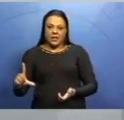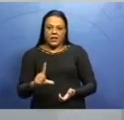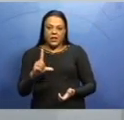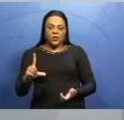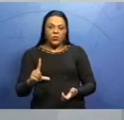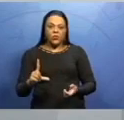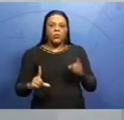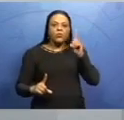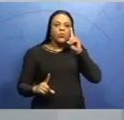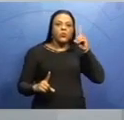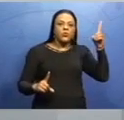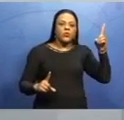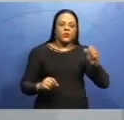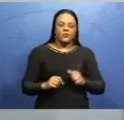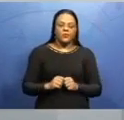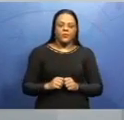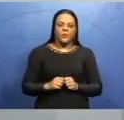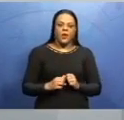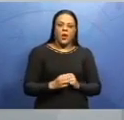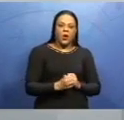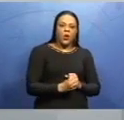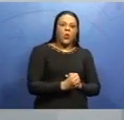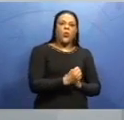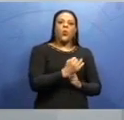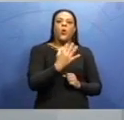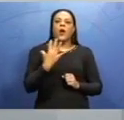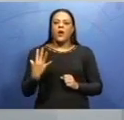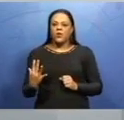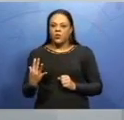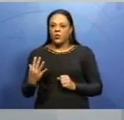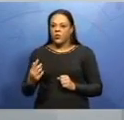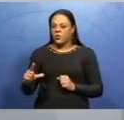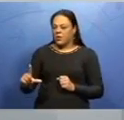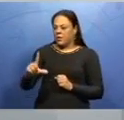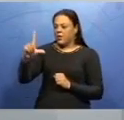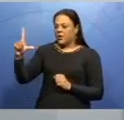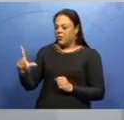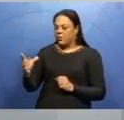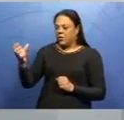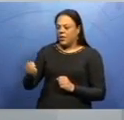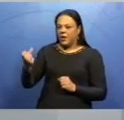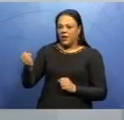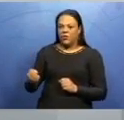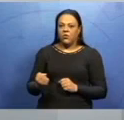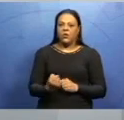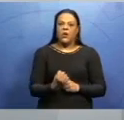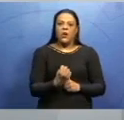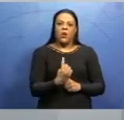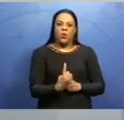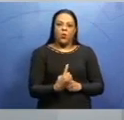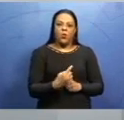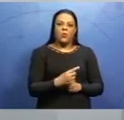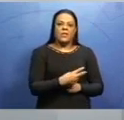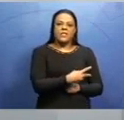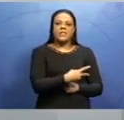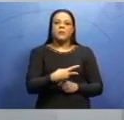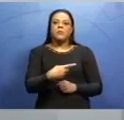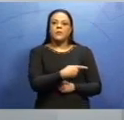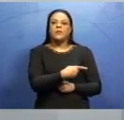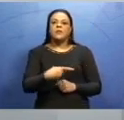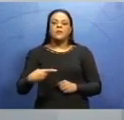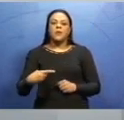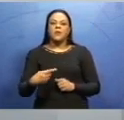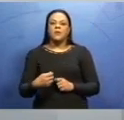semana? Vamos pensar. 3 litros num dia. A semana tem quantos